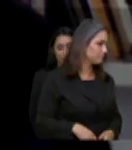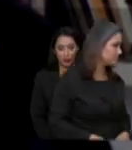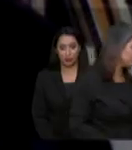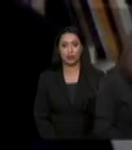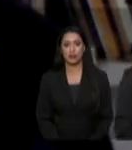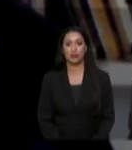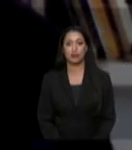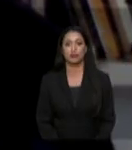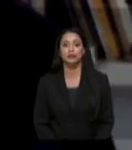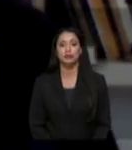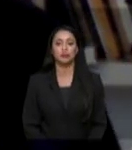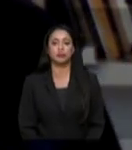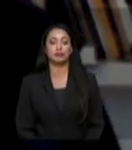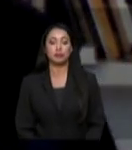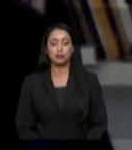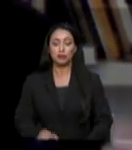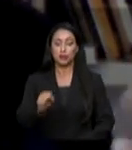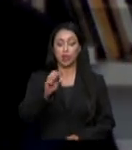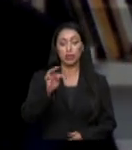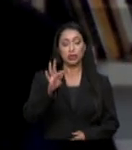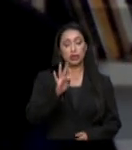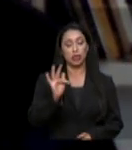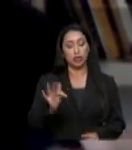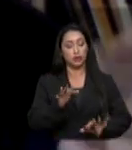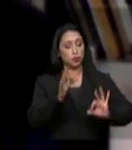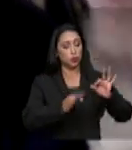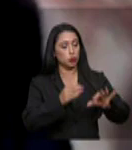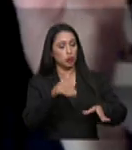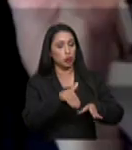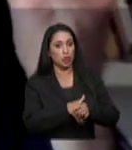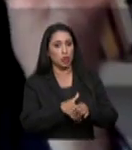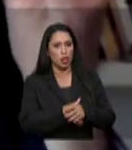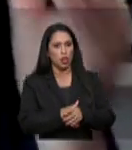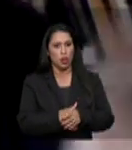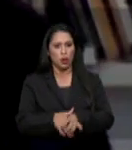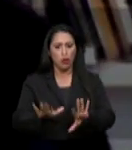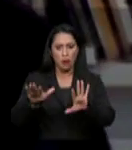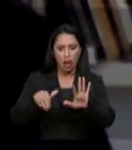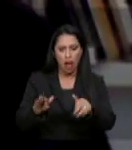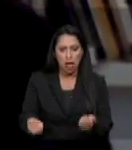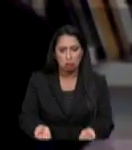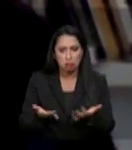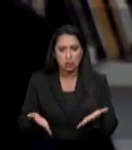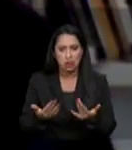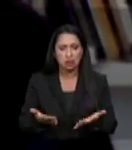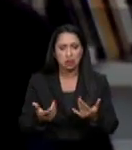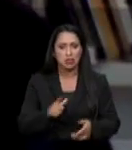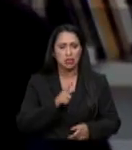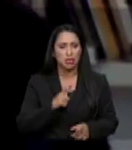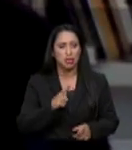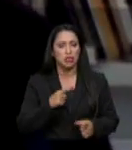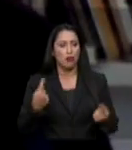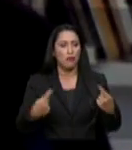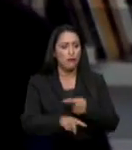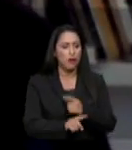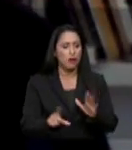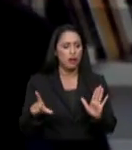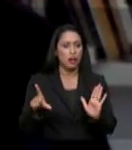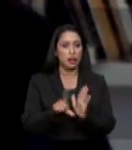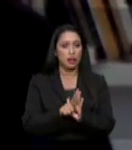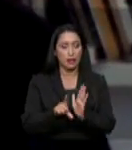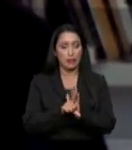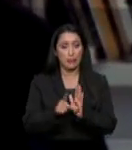STF justiça eleitoral com um caráter de incitação à atos violentos ou Ilegais